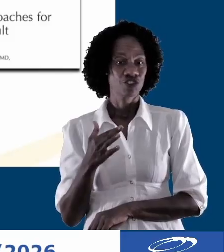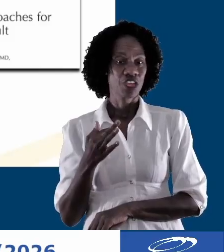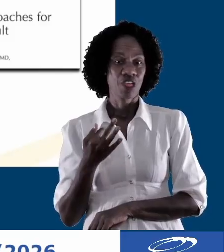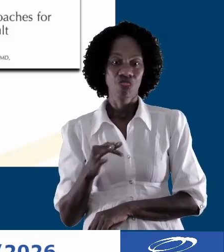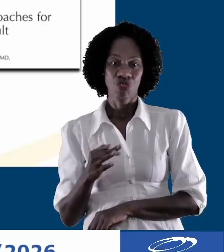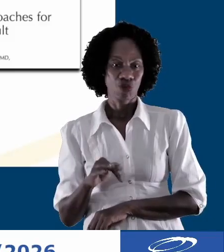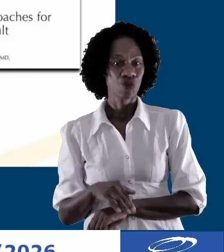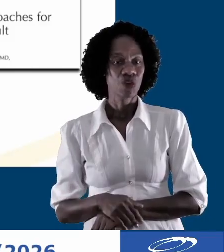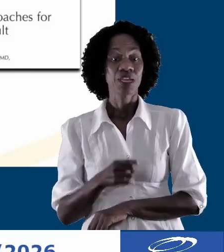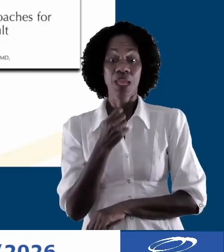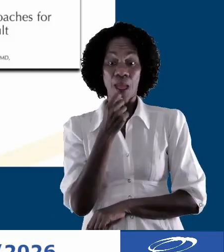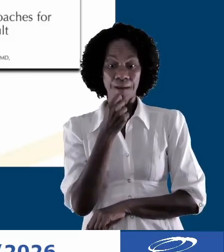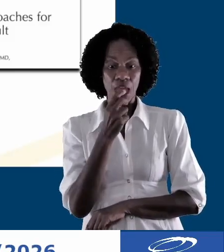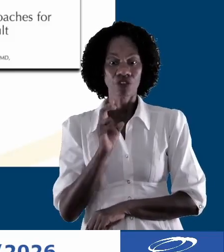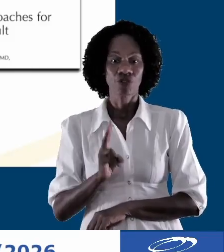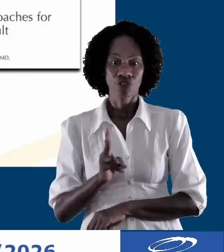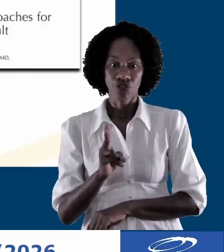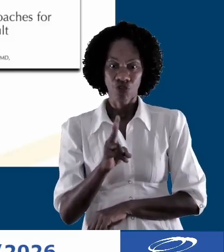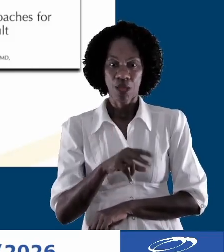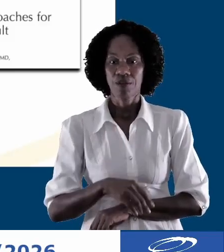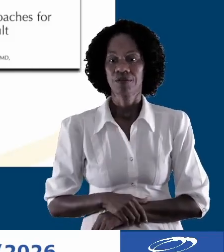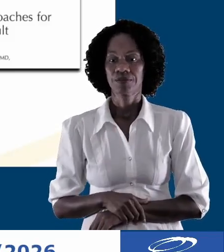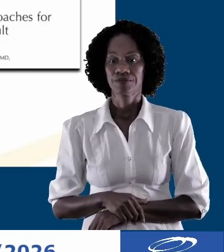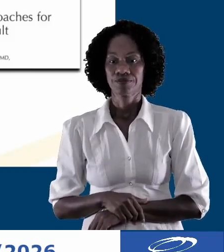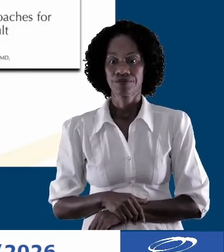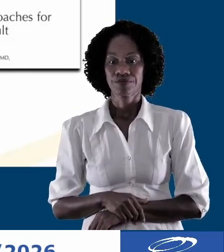A abordagem posterior é a abordagem padrão